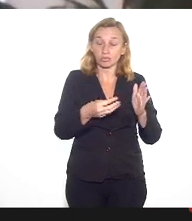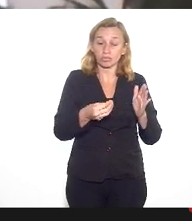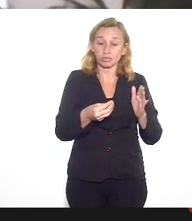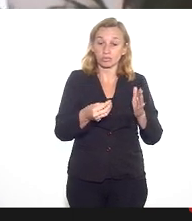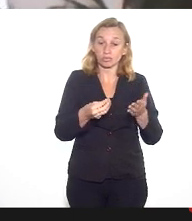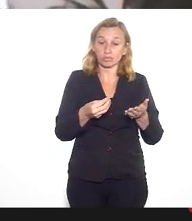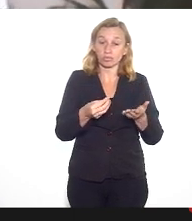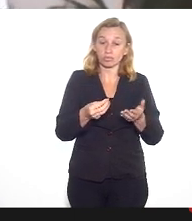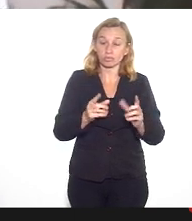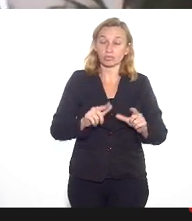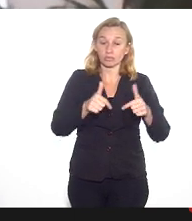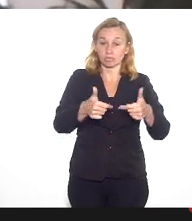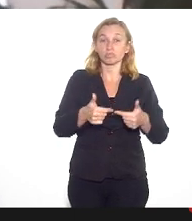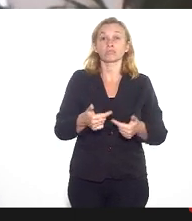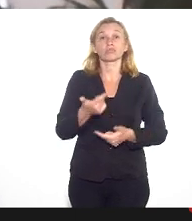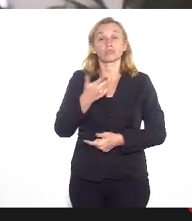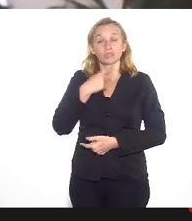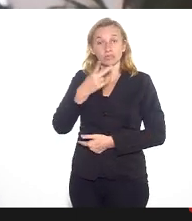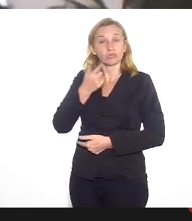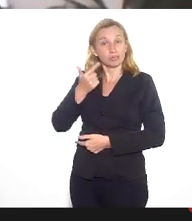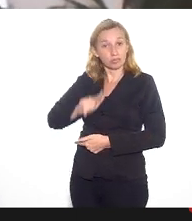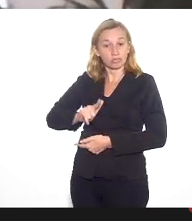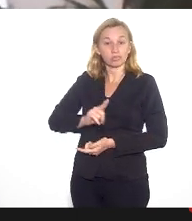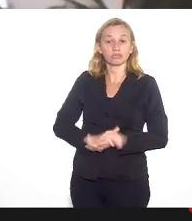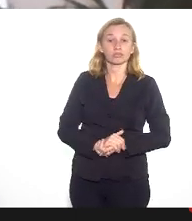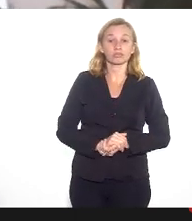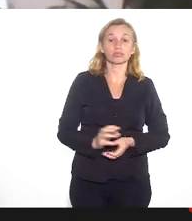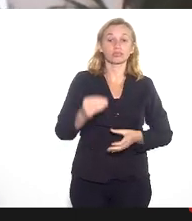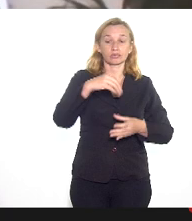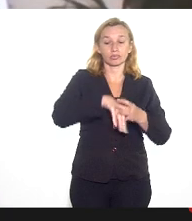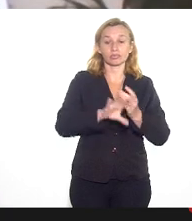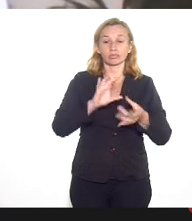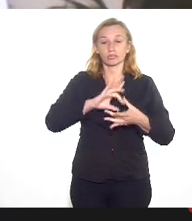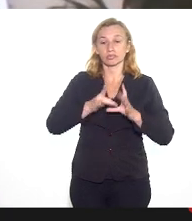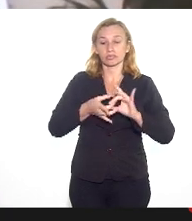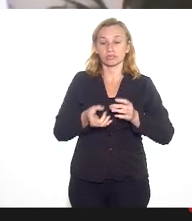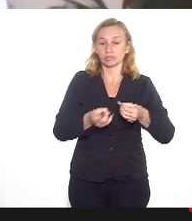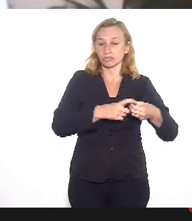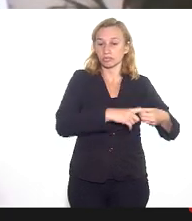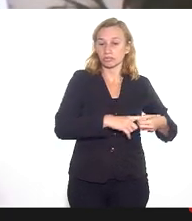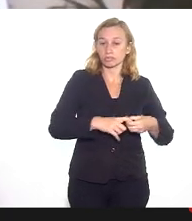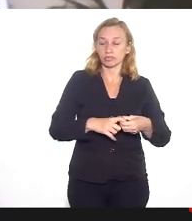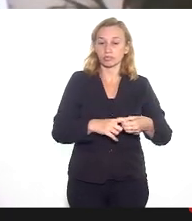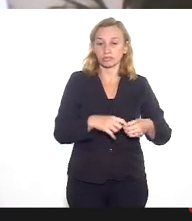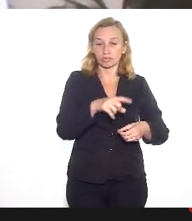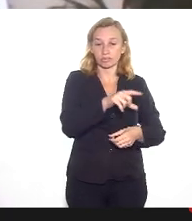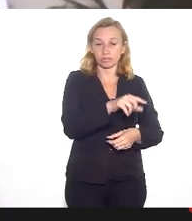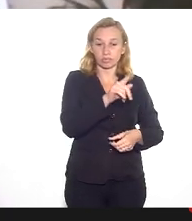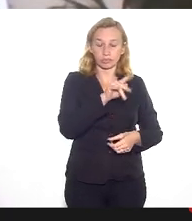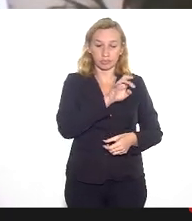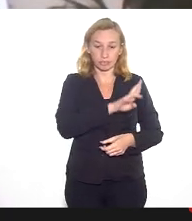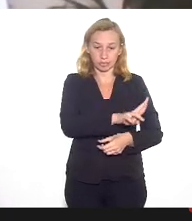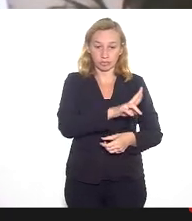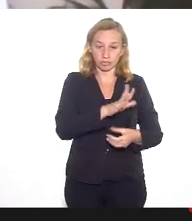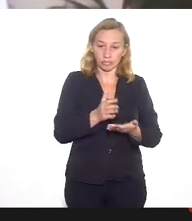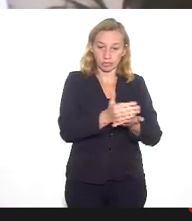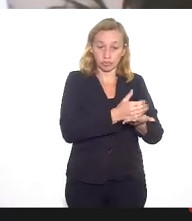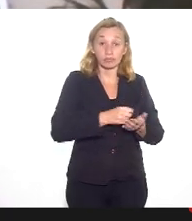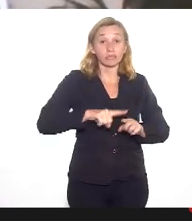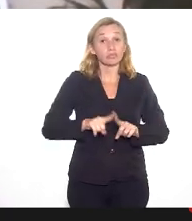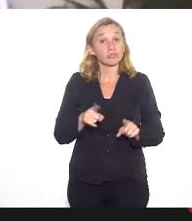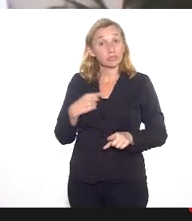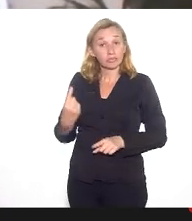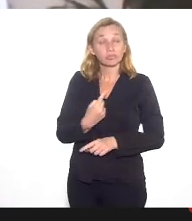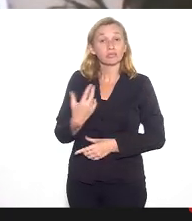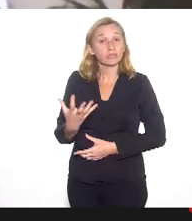feita. É importante dizer de novo, que dentro de um contexto de consórcio, há a decisão do operador e a apuração, mas nós